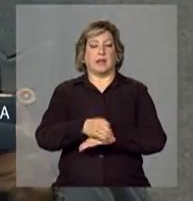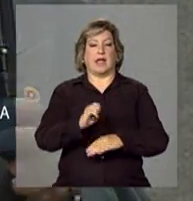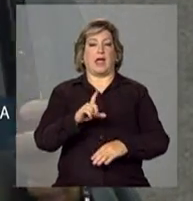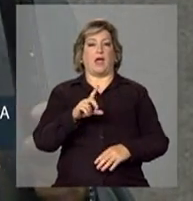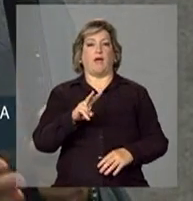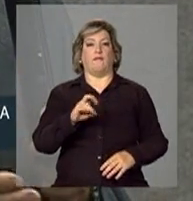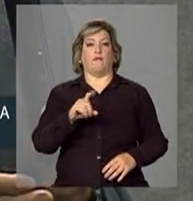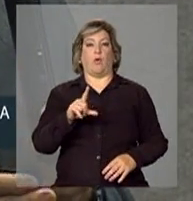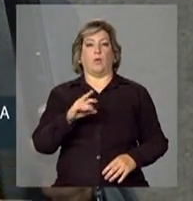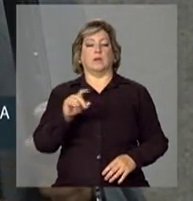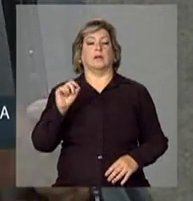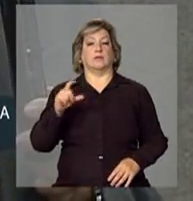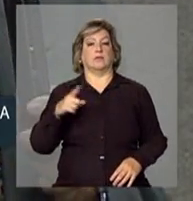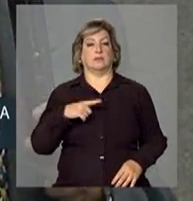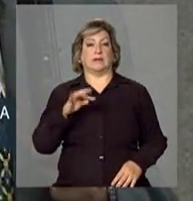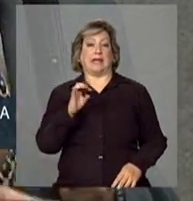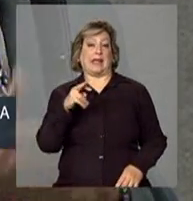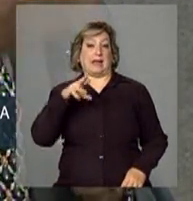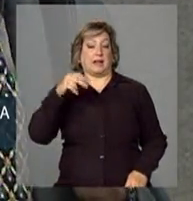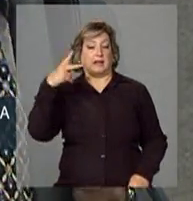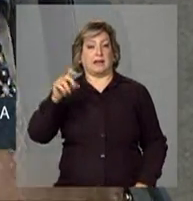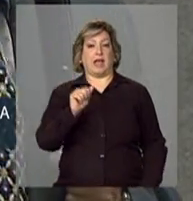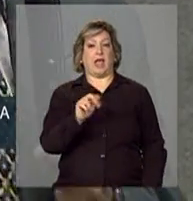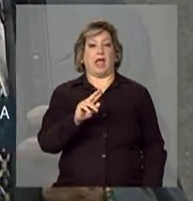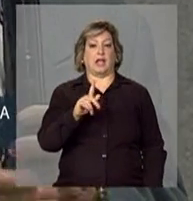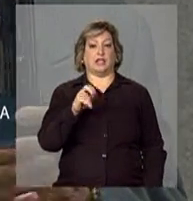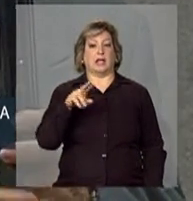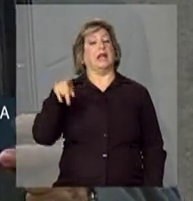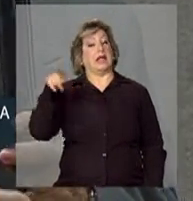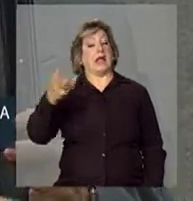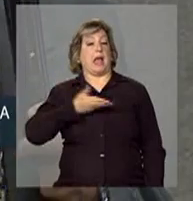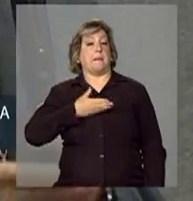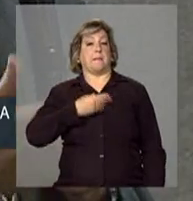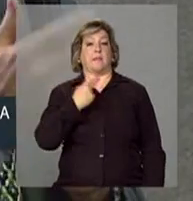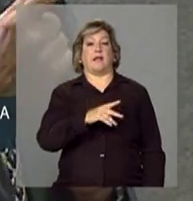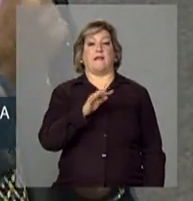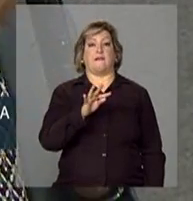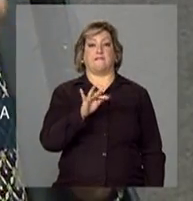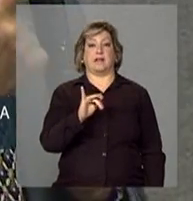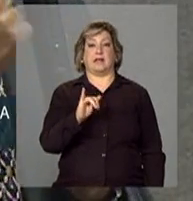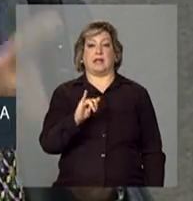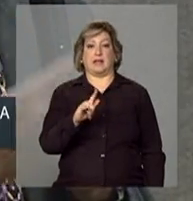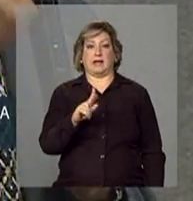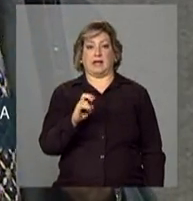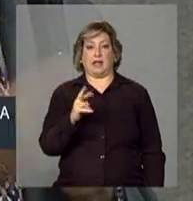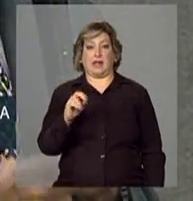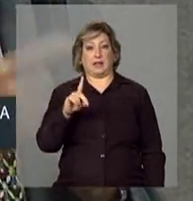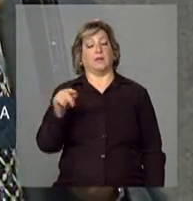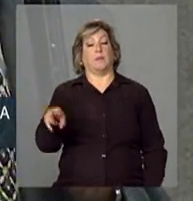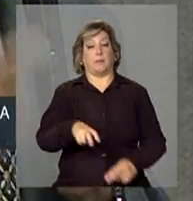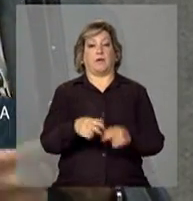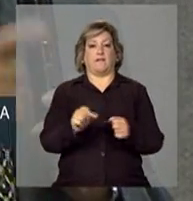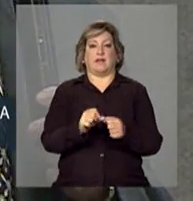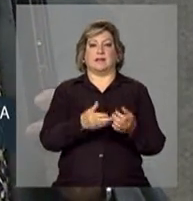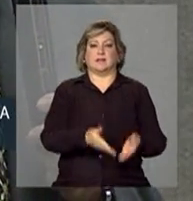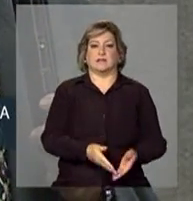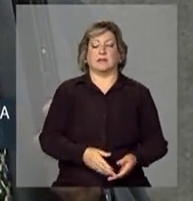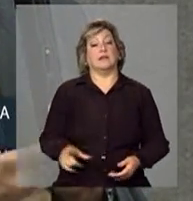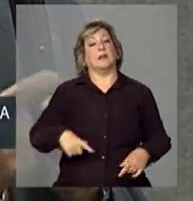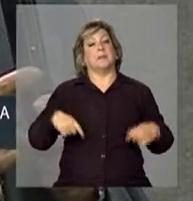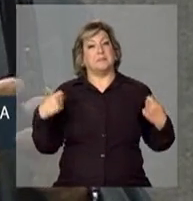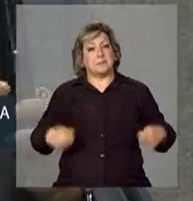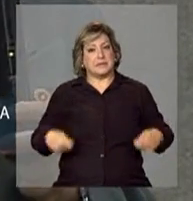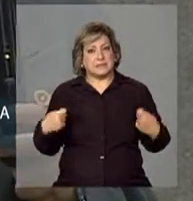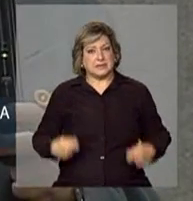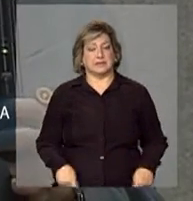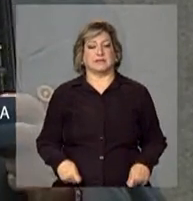técnica da tortura na Argélia, que ele era amigo do Figueiredo e que assessorou isso. Então, há a necessidade de comprometimento da